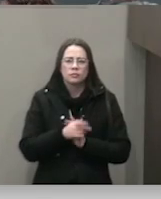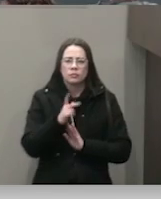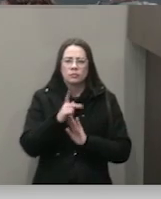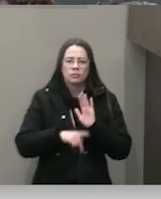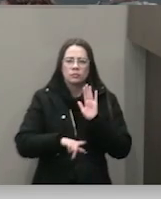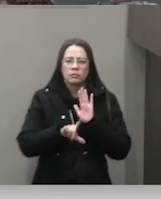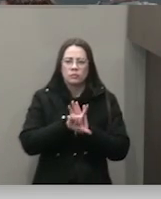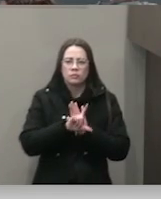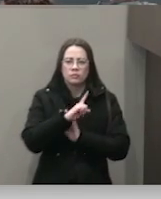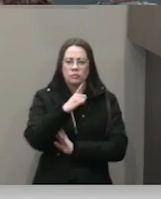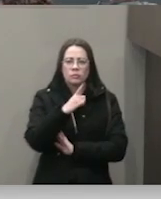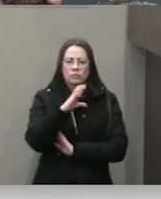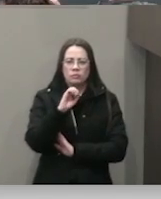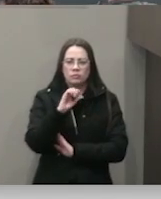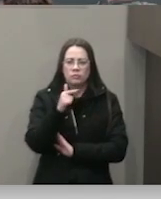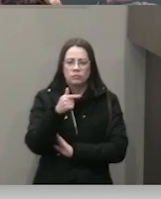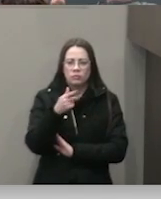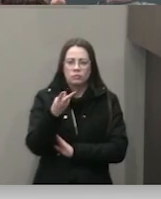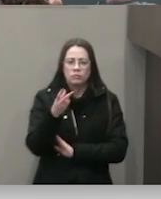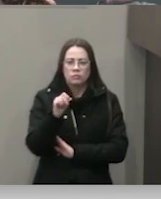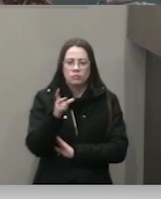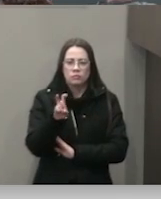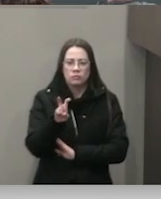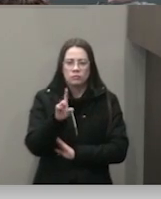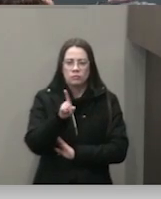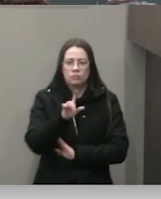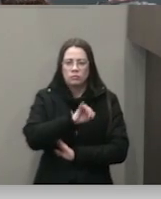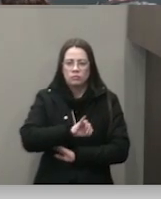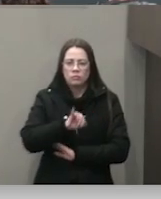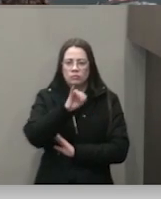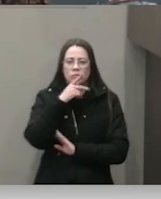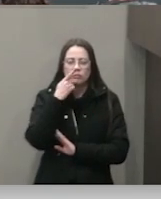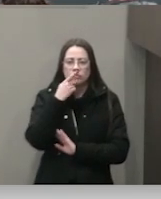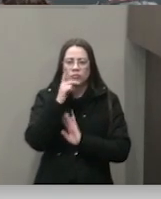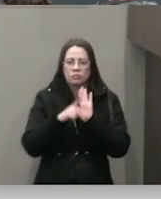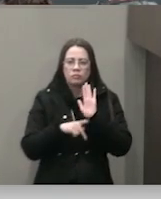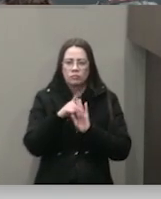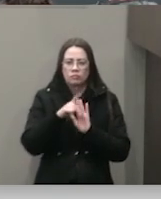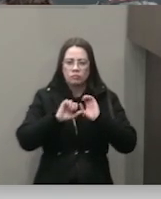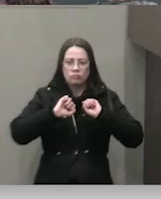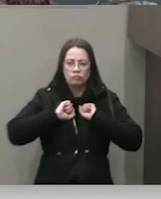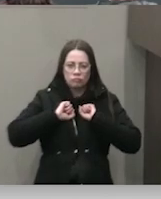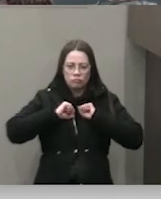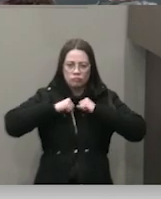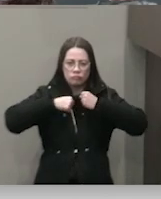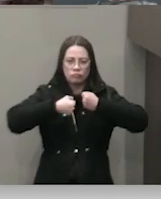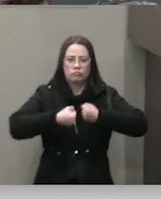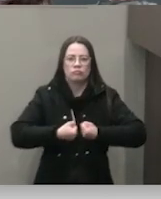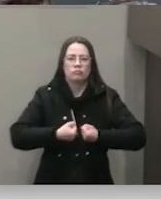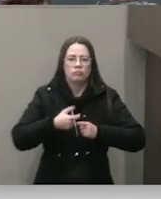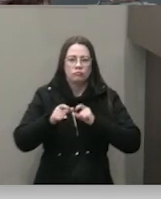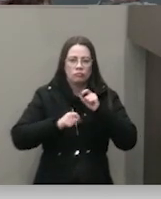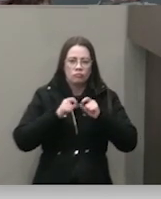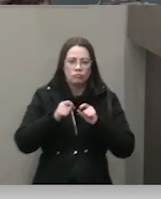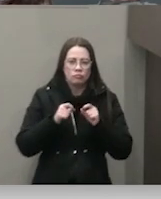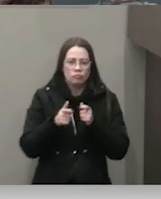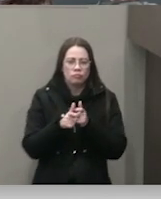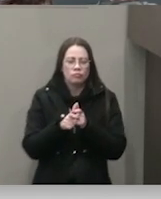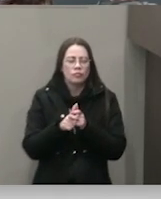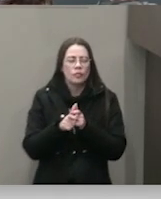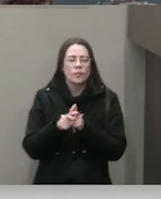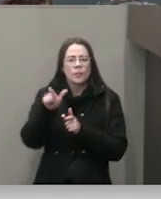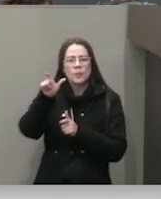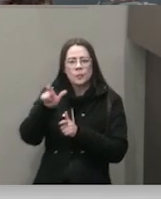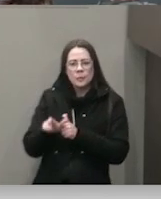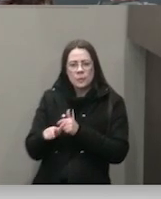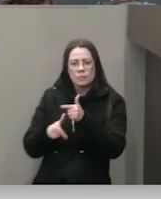lei 107/2025. Importante salientar que esse projeto vem fortalecer o pequeno produtor